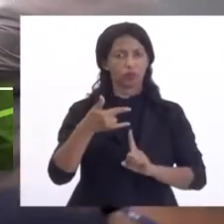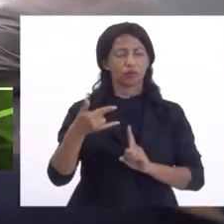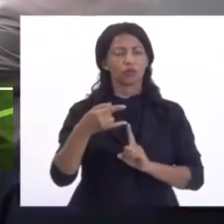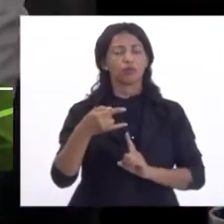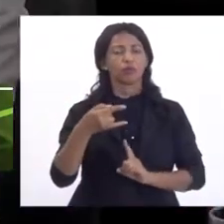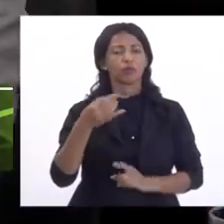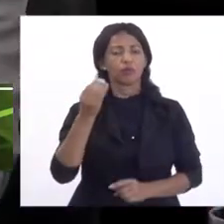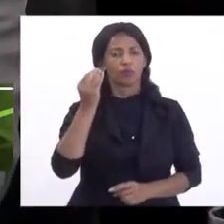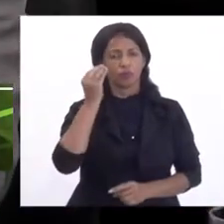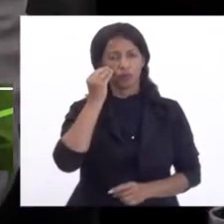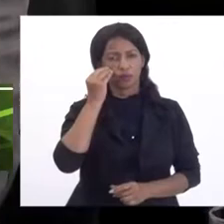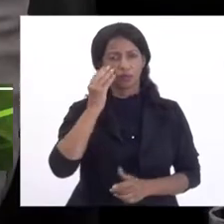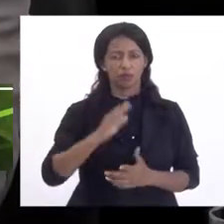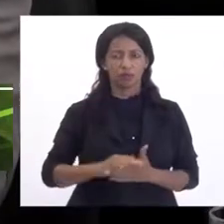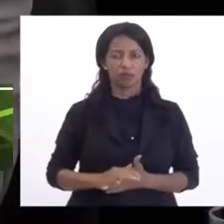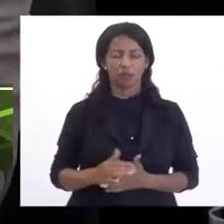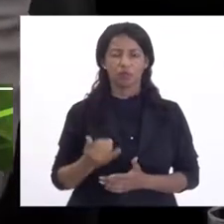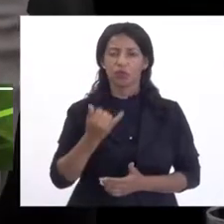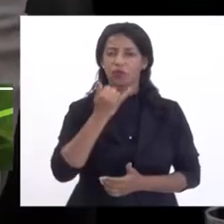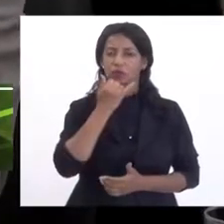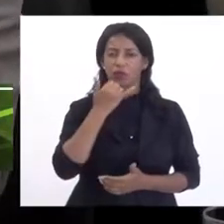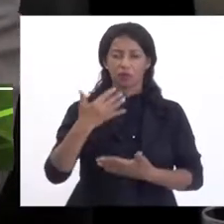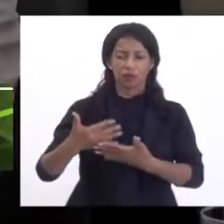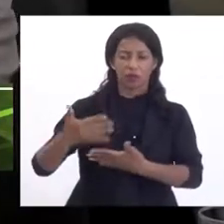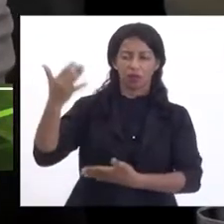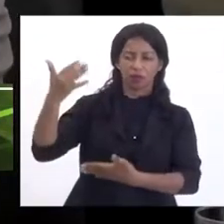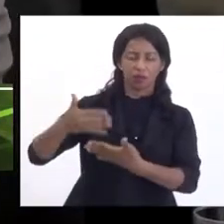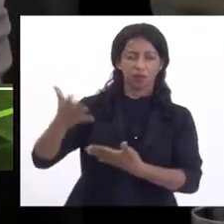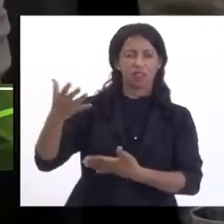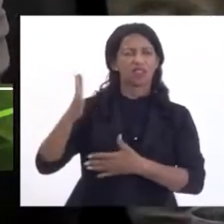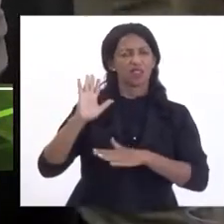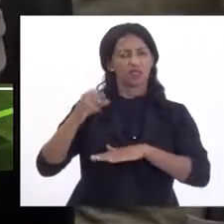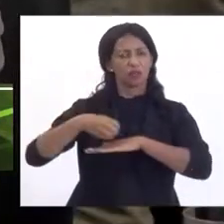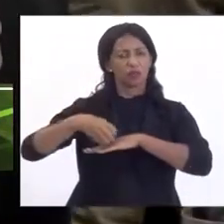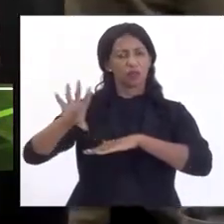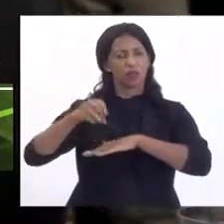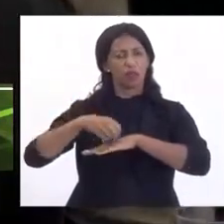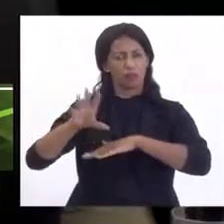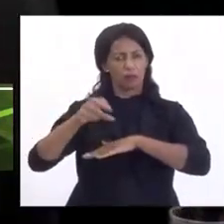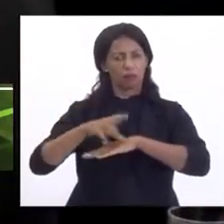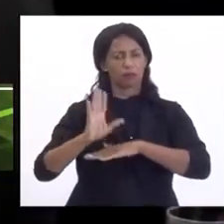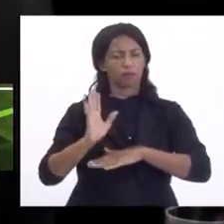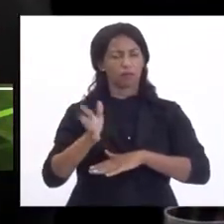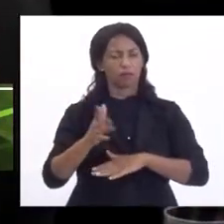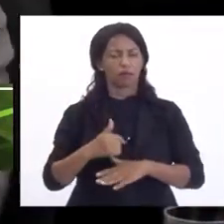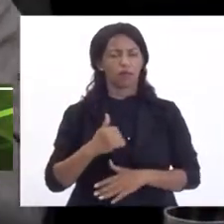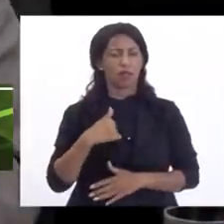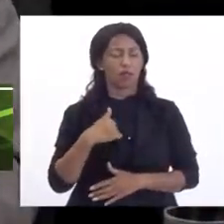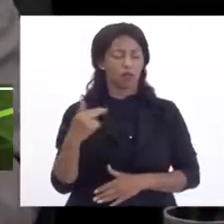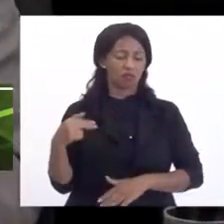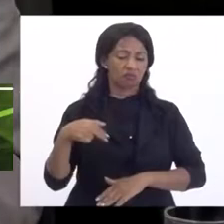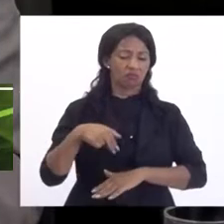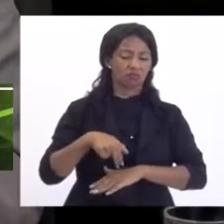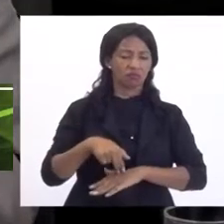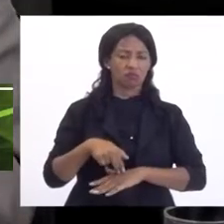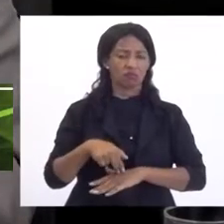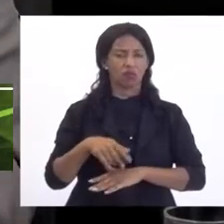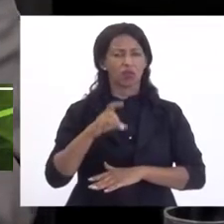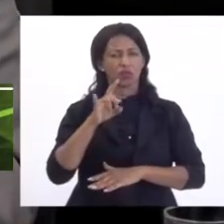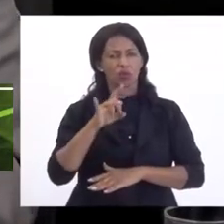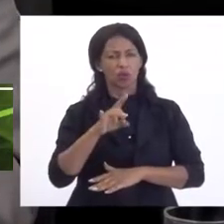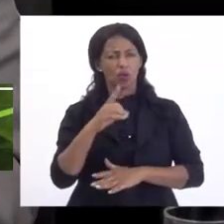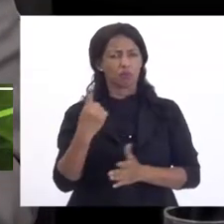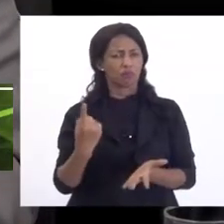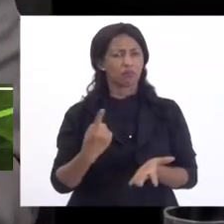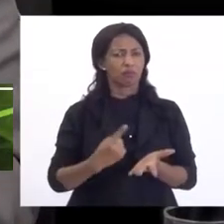Na realidade, a gente não vai fazer uma apresentação das contas, até porque elas já foram encaminhadas, e eu vim aqui apenas para